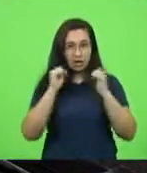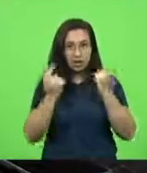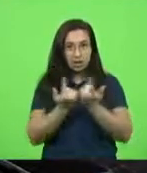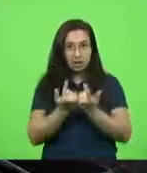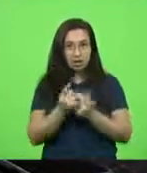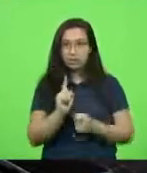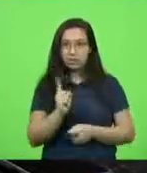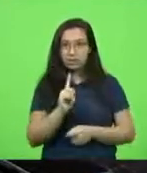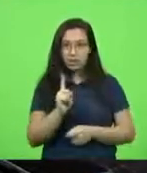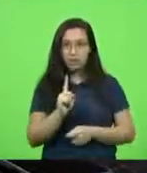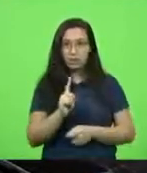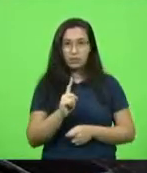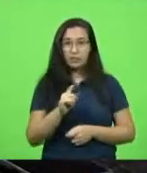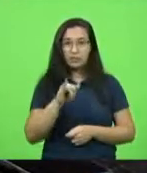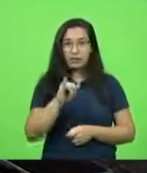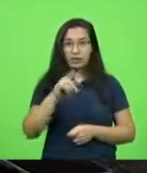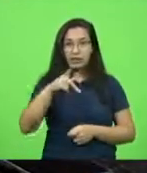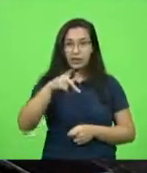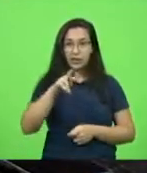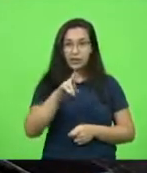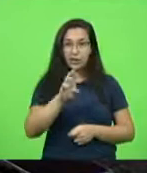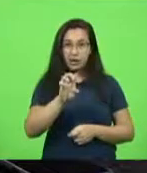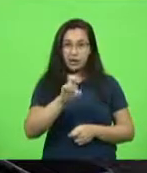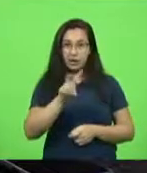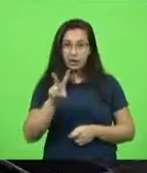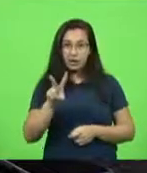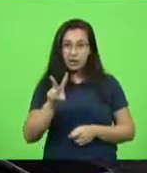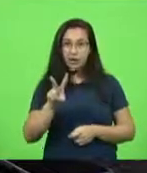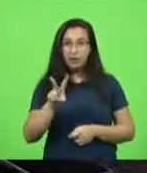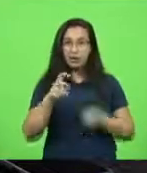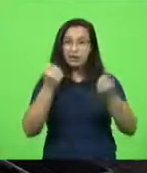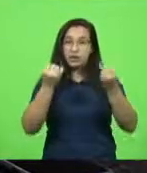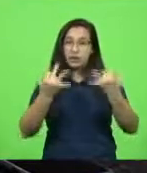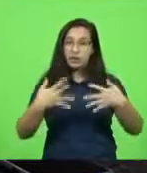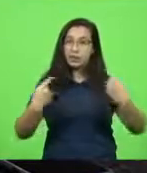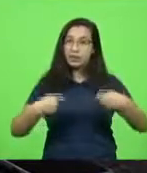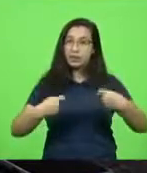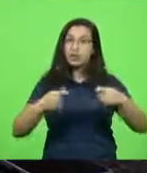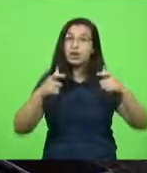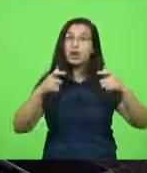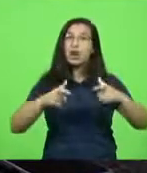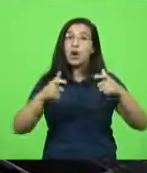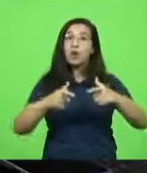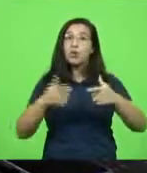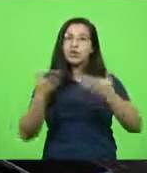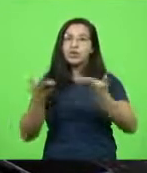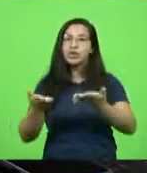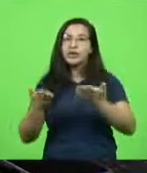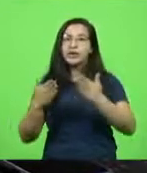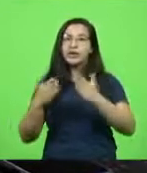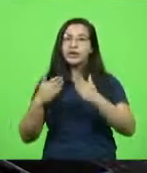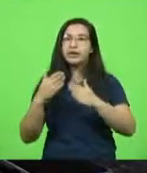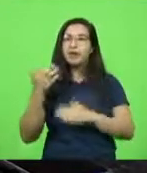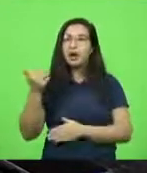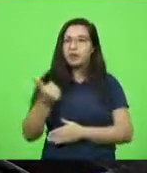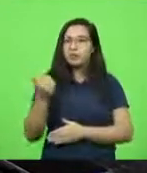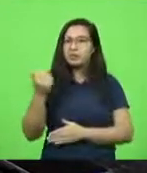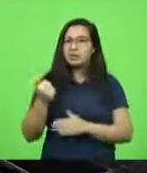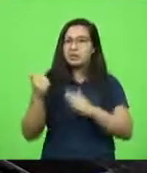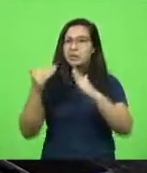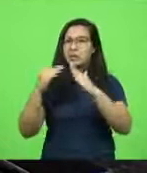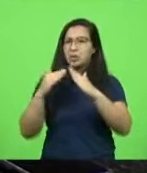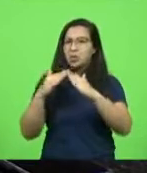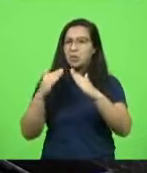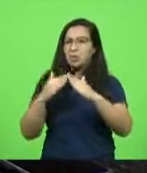e o próprio breve nosso também tem que dizer Olha onde está aposentando onde que mora o aposentado e vamos